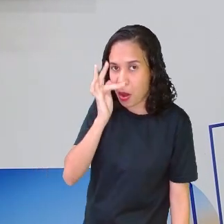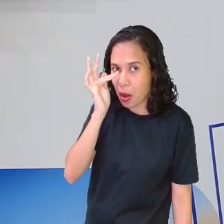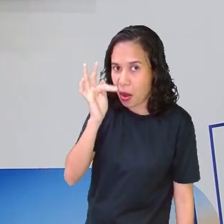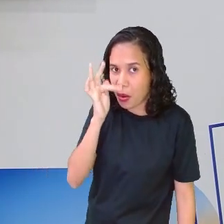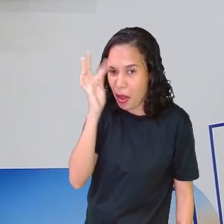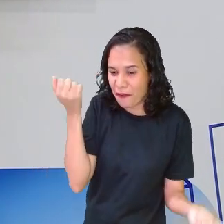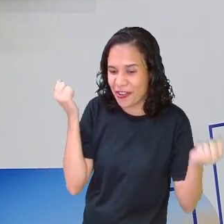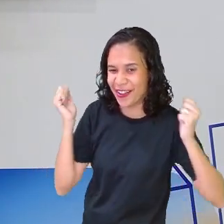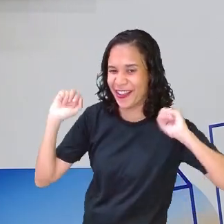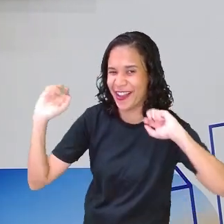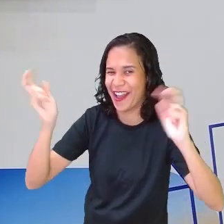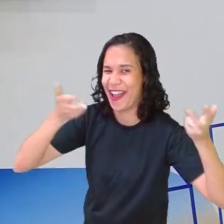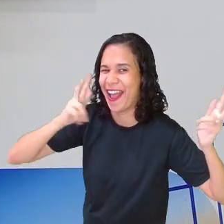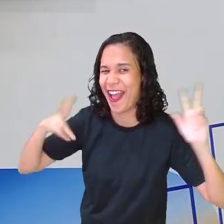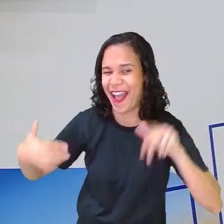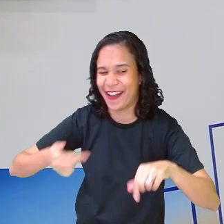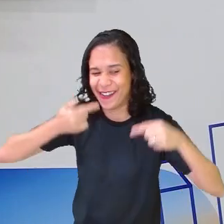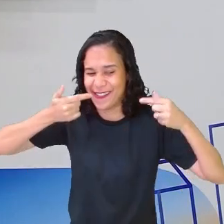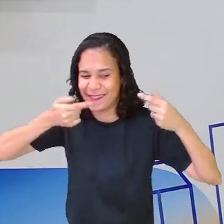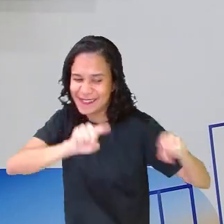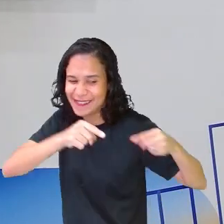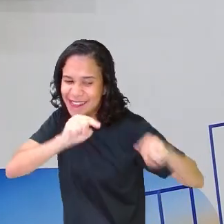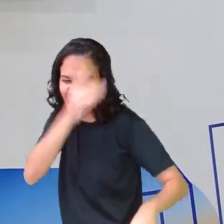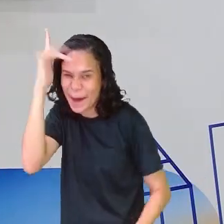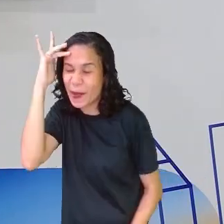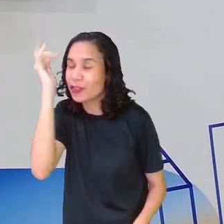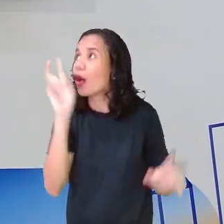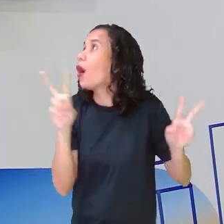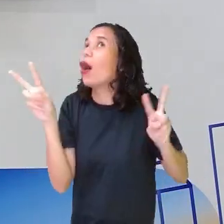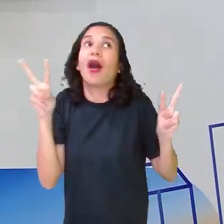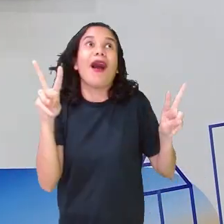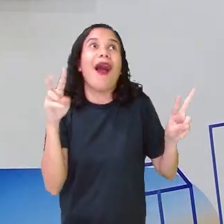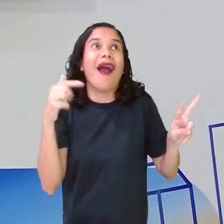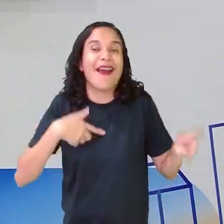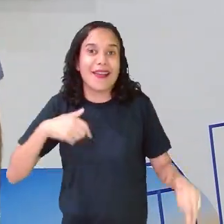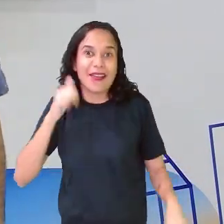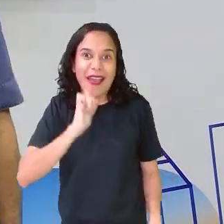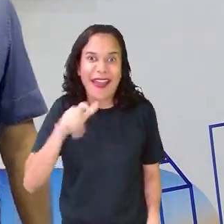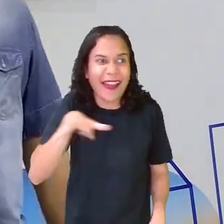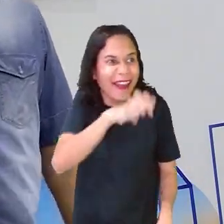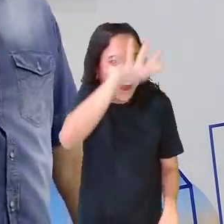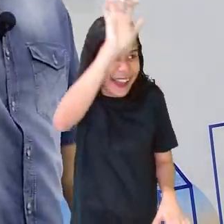se diverte com aquele perdido na mata, sabe? E aí ela...